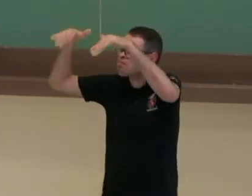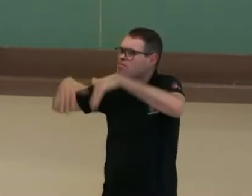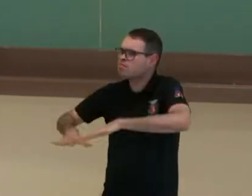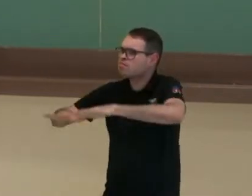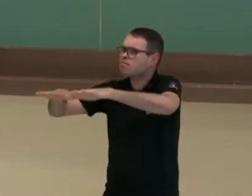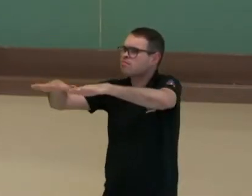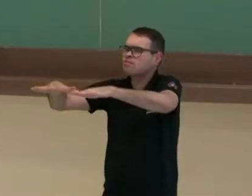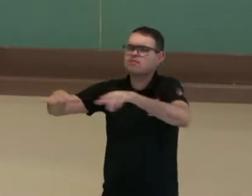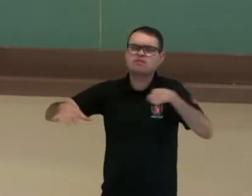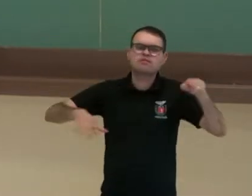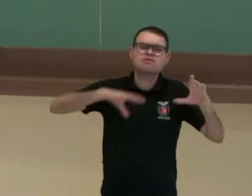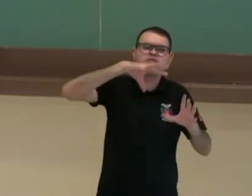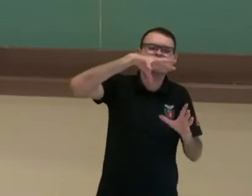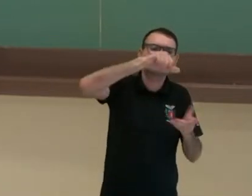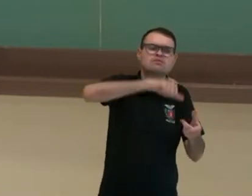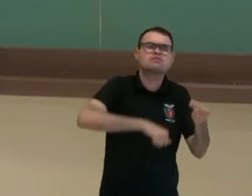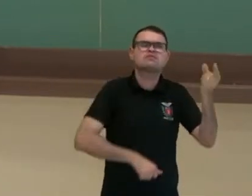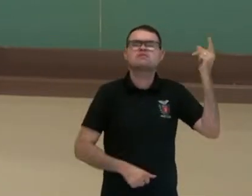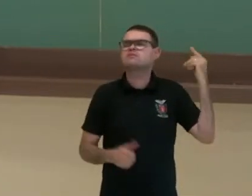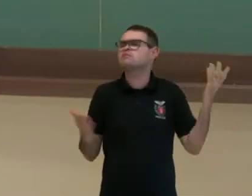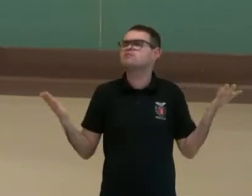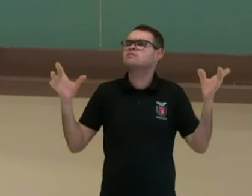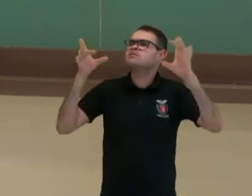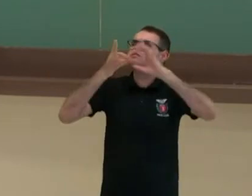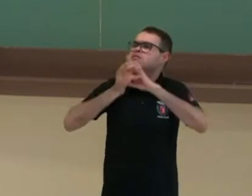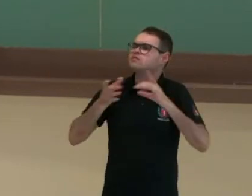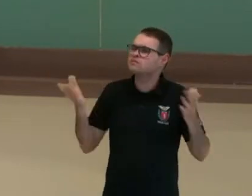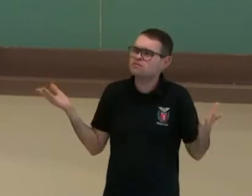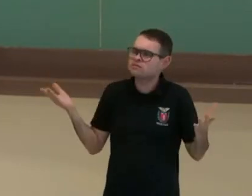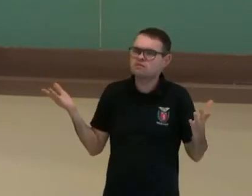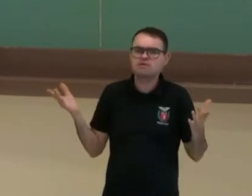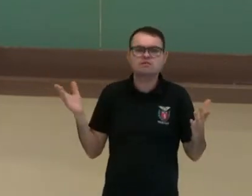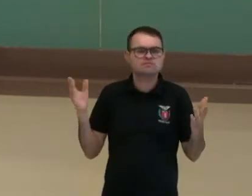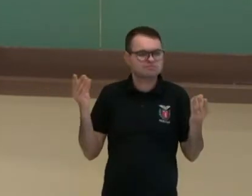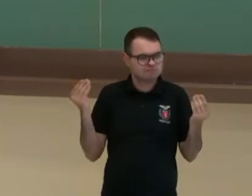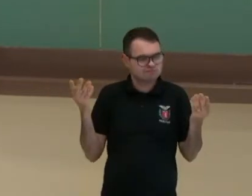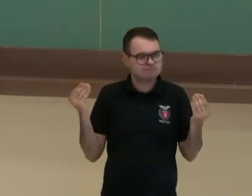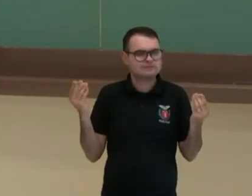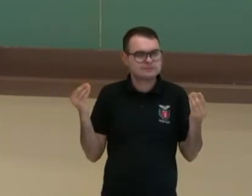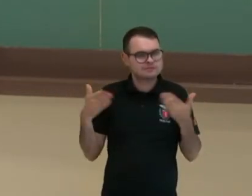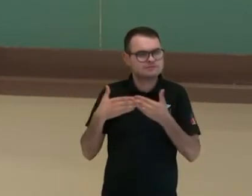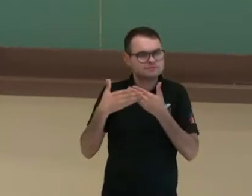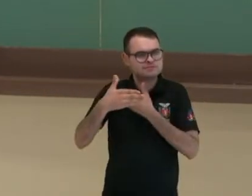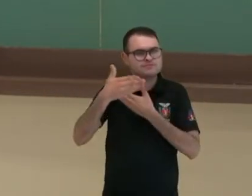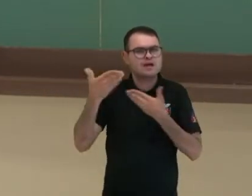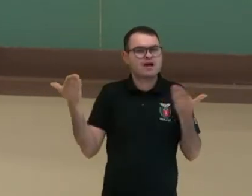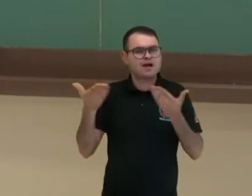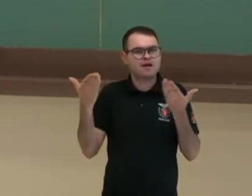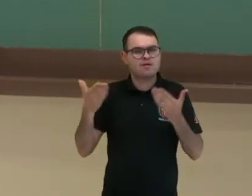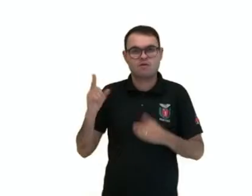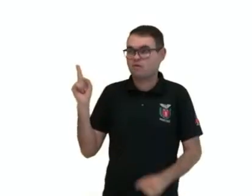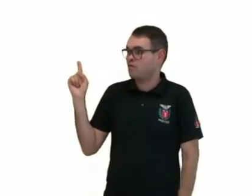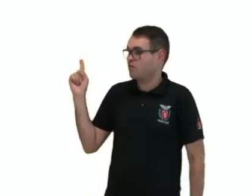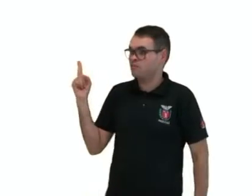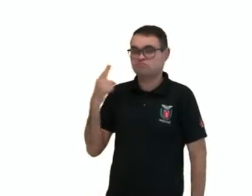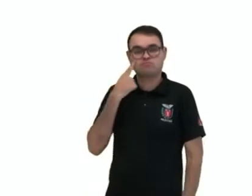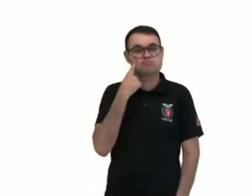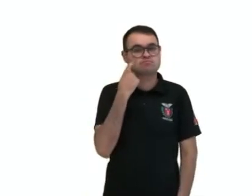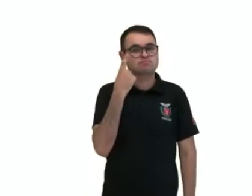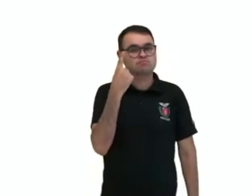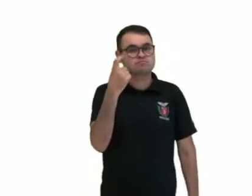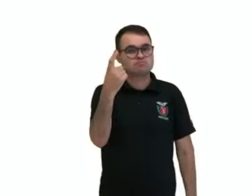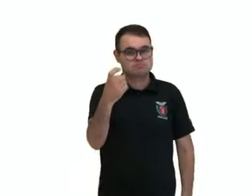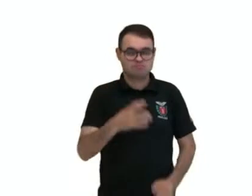a ver com a Terra primitiva? Tem muita coisa e a gente vai começar a ver a partir de agora. Então, olha que interessante que eu trago